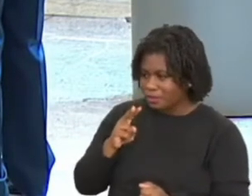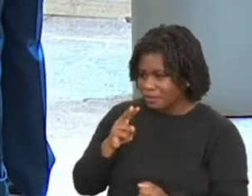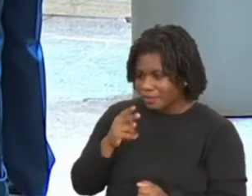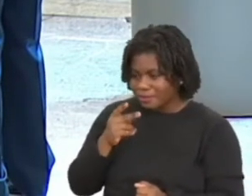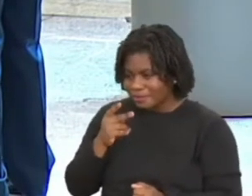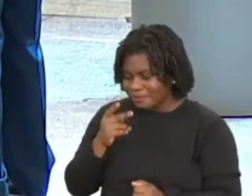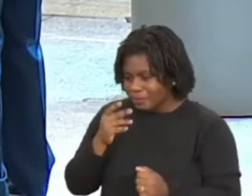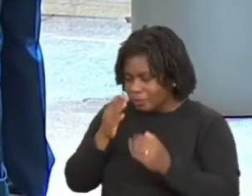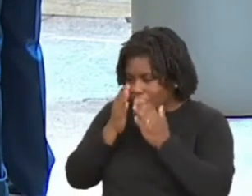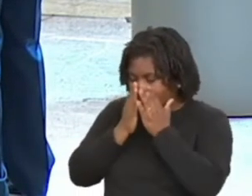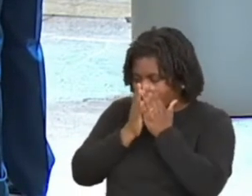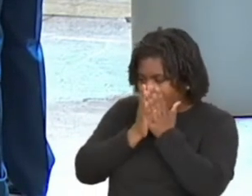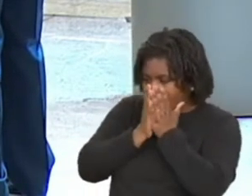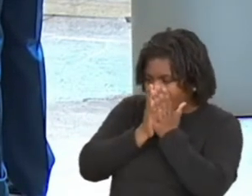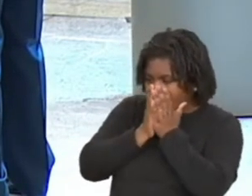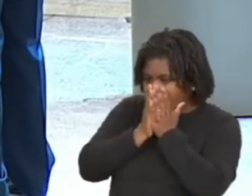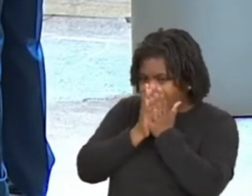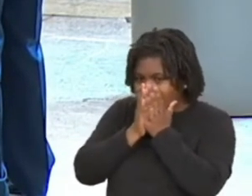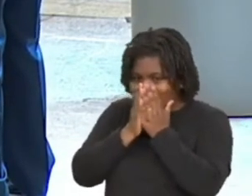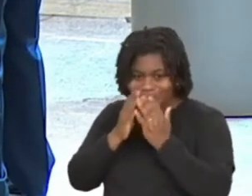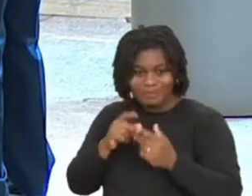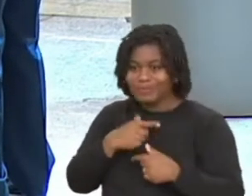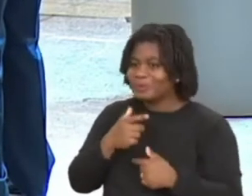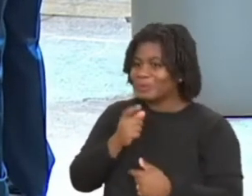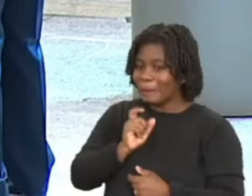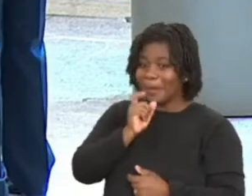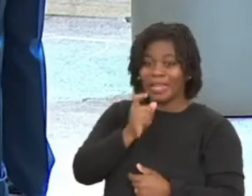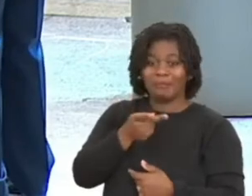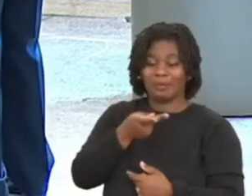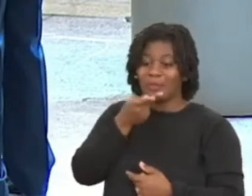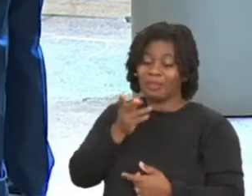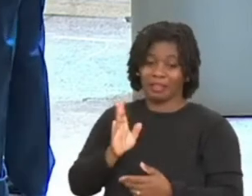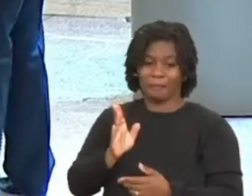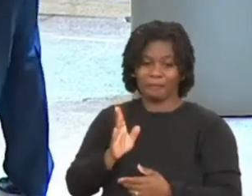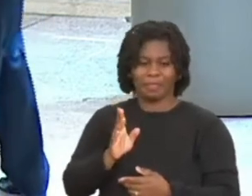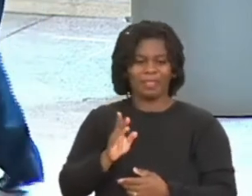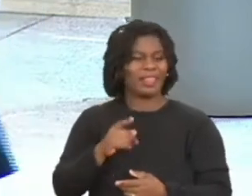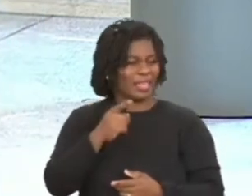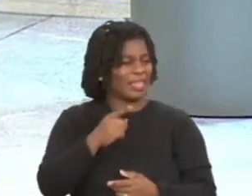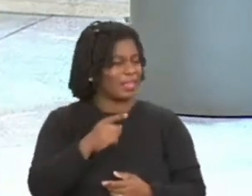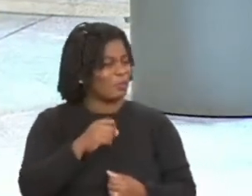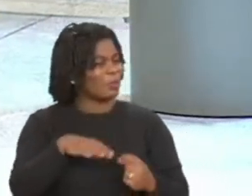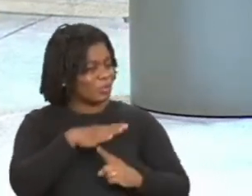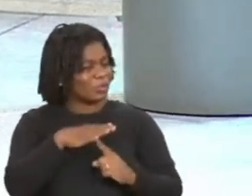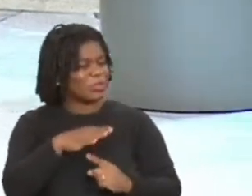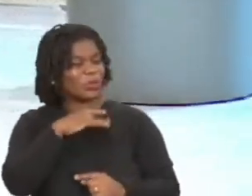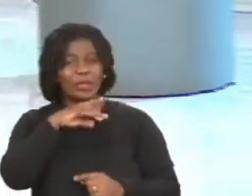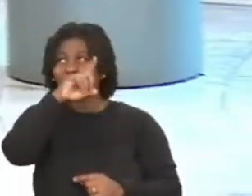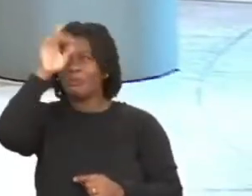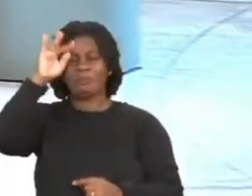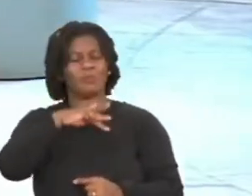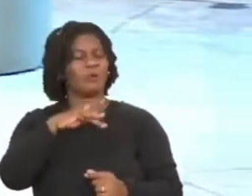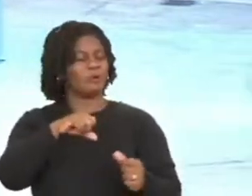né Tu é muito feia a situação bem mas Jesus fez isso aqui ó graças a Deus Deus abençoe